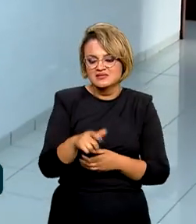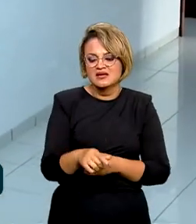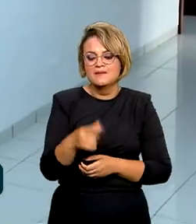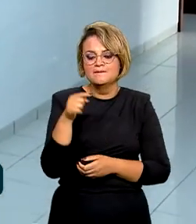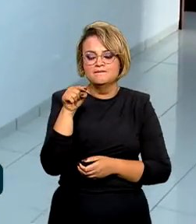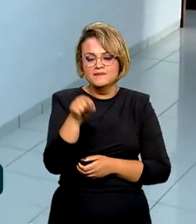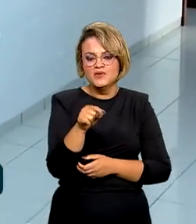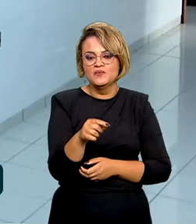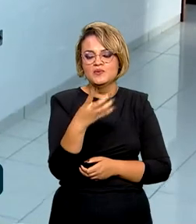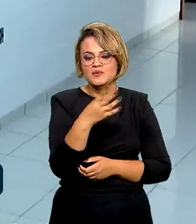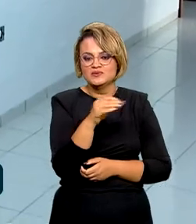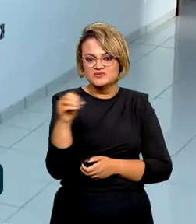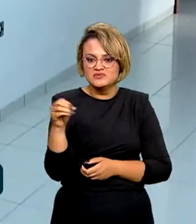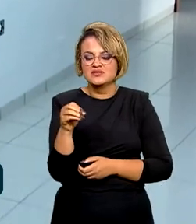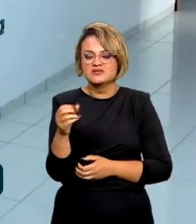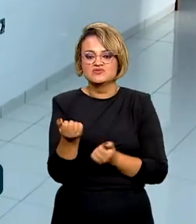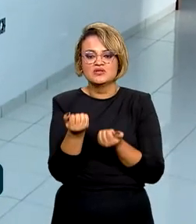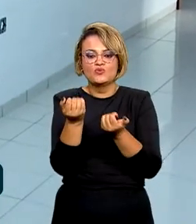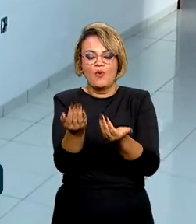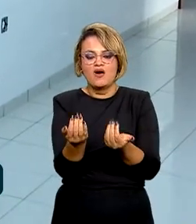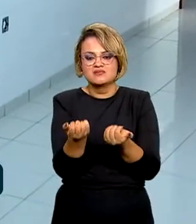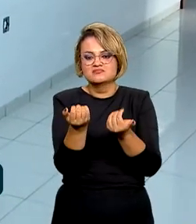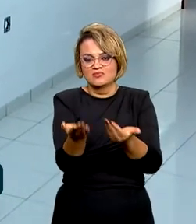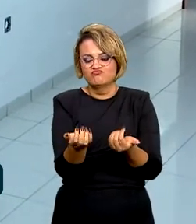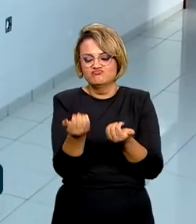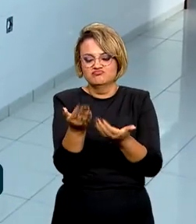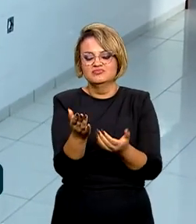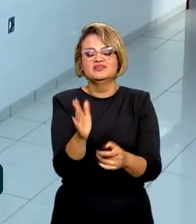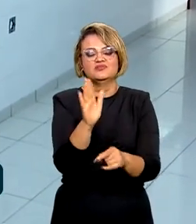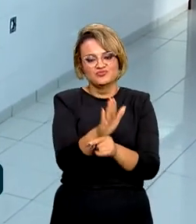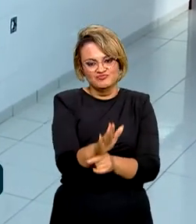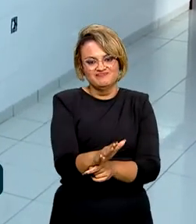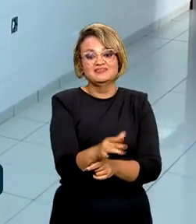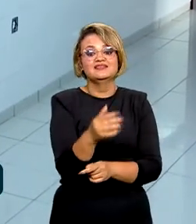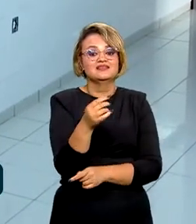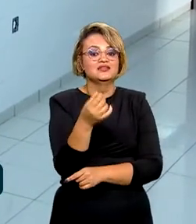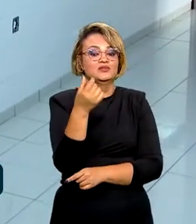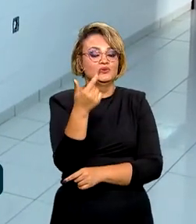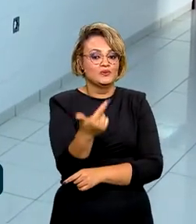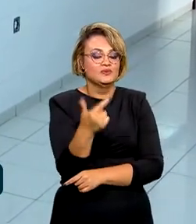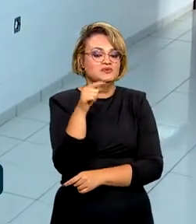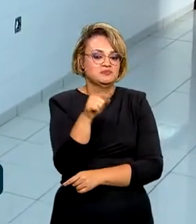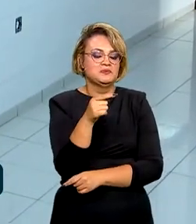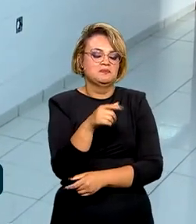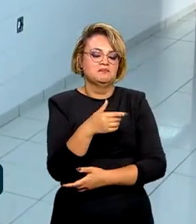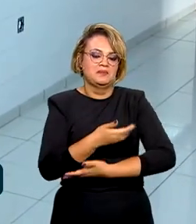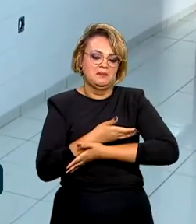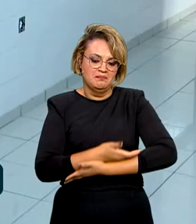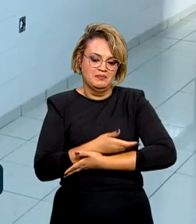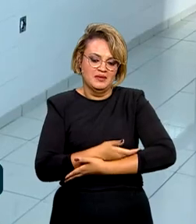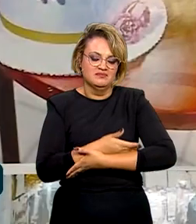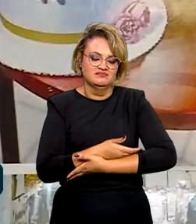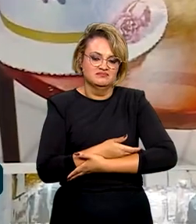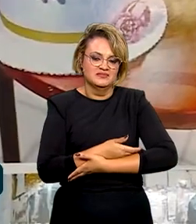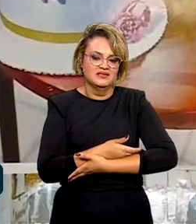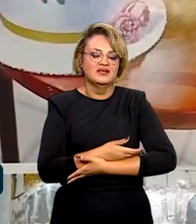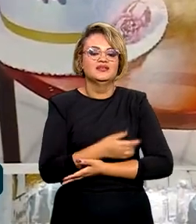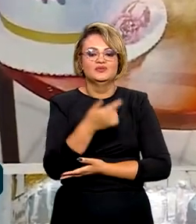de 1.400 doadoras que alimentaram cerca de 2 mil bebês com